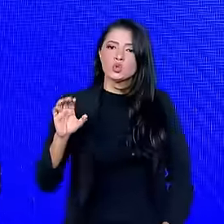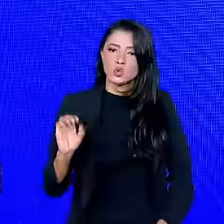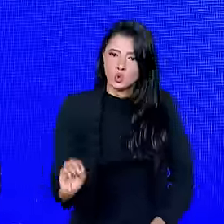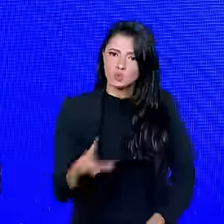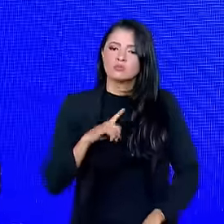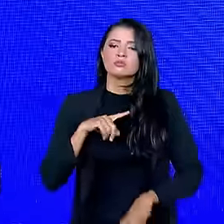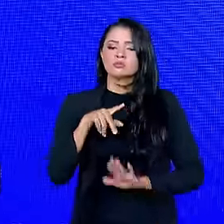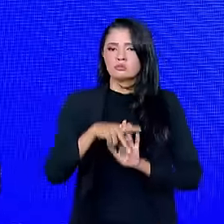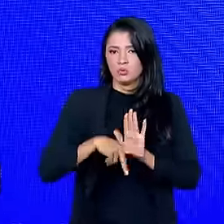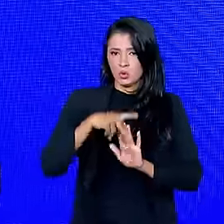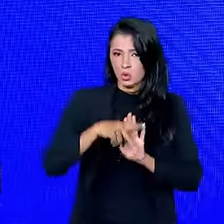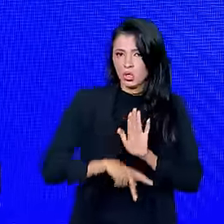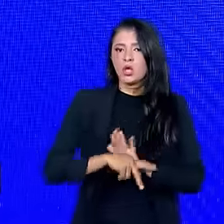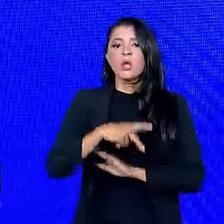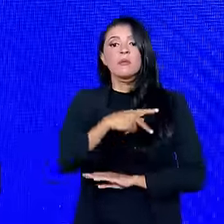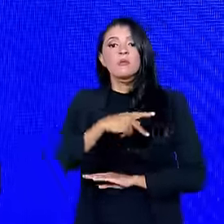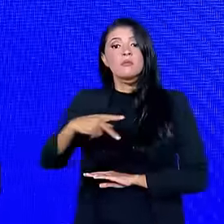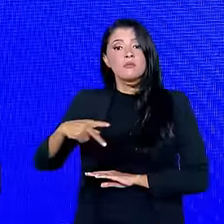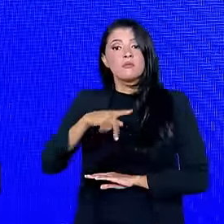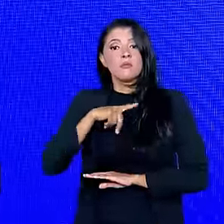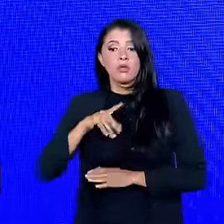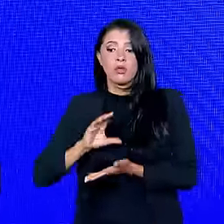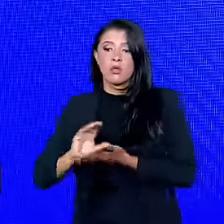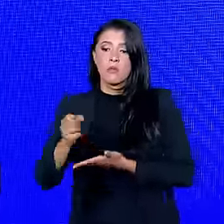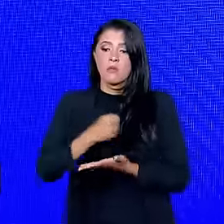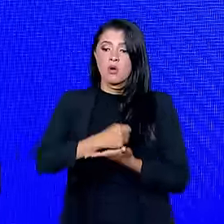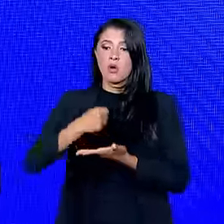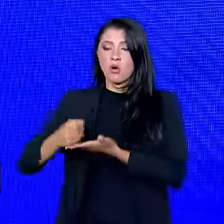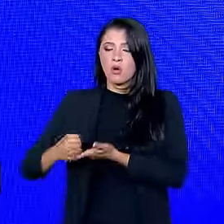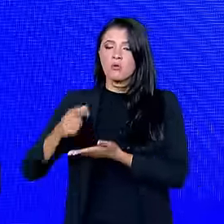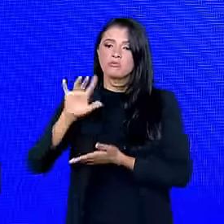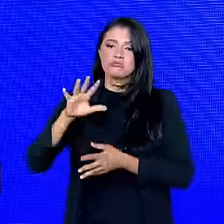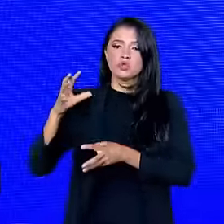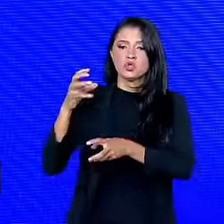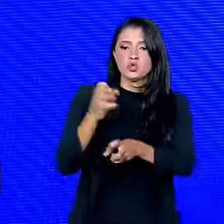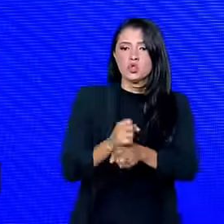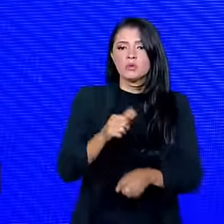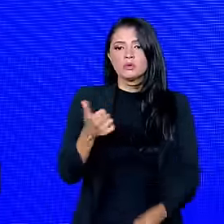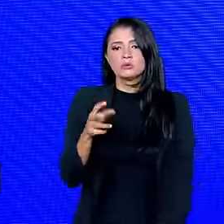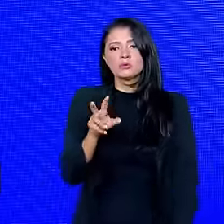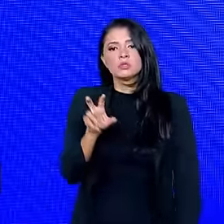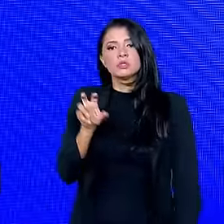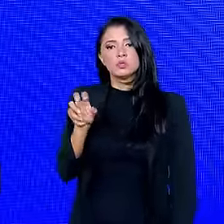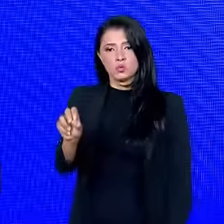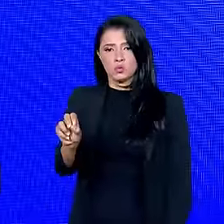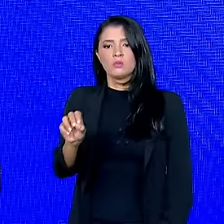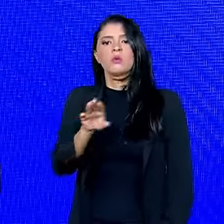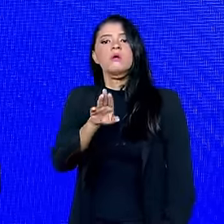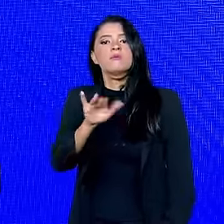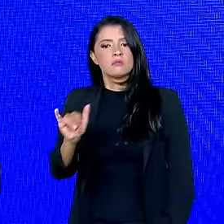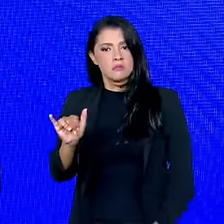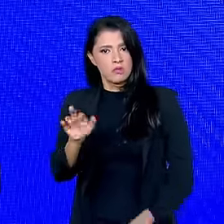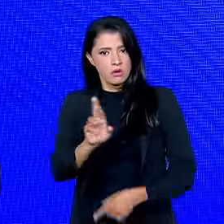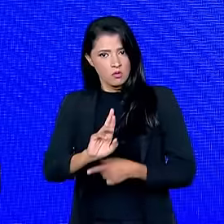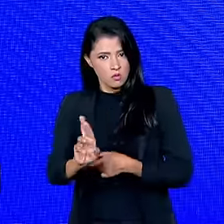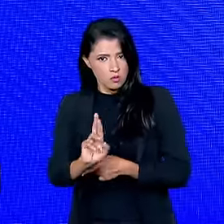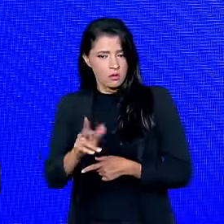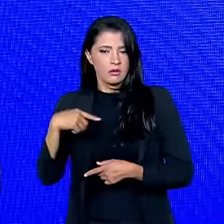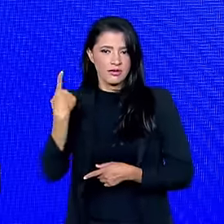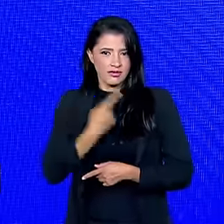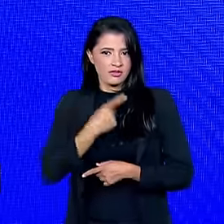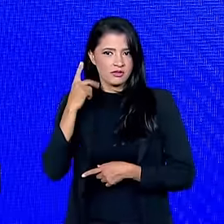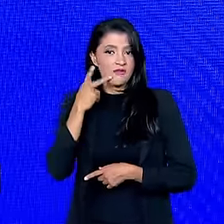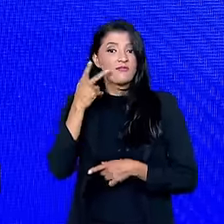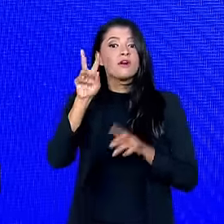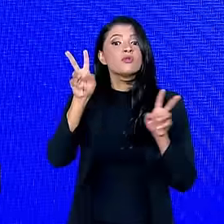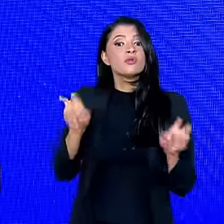de concessões, com investimentos previstos da ordem de 150 bilhões de reais, estamos falando em